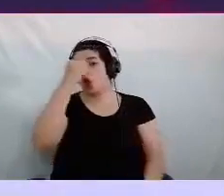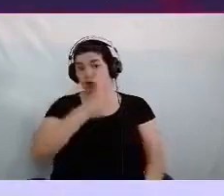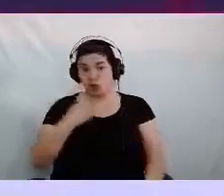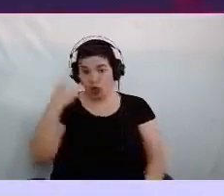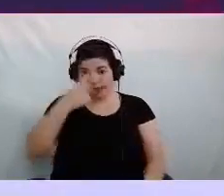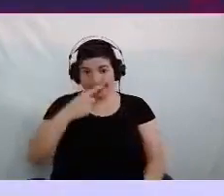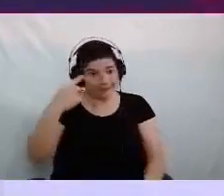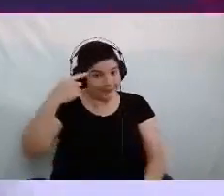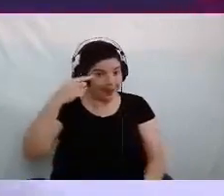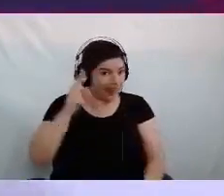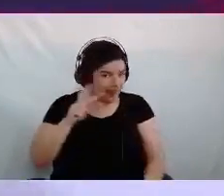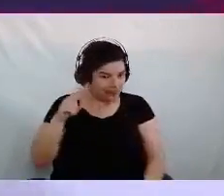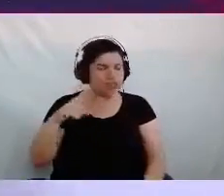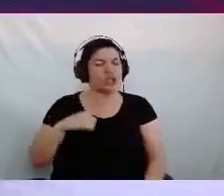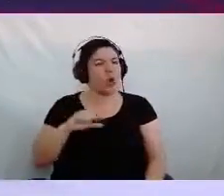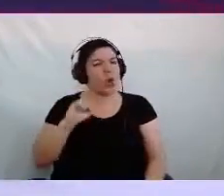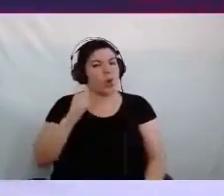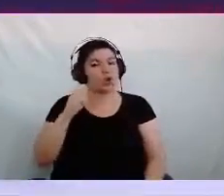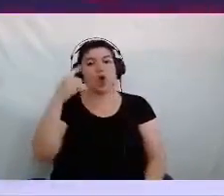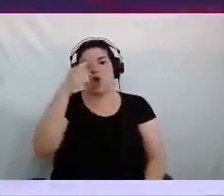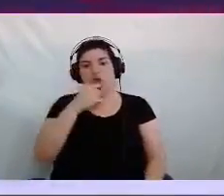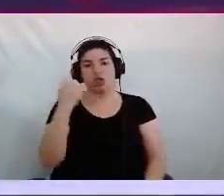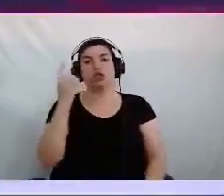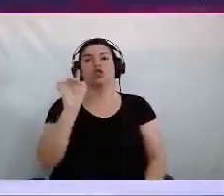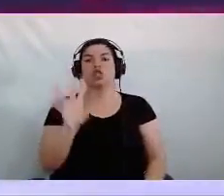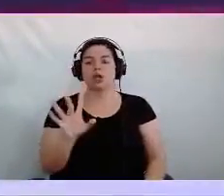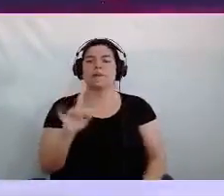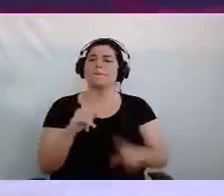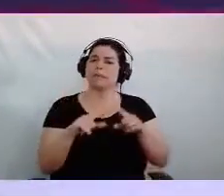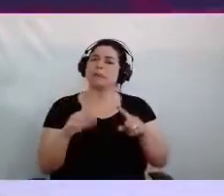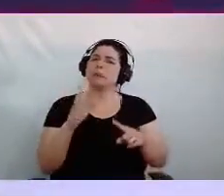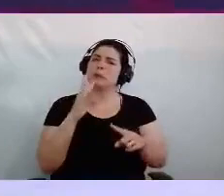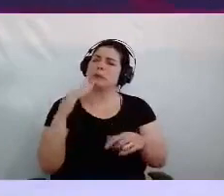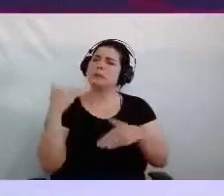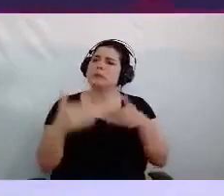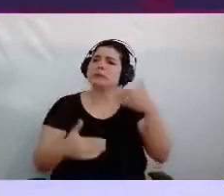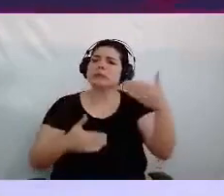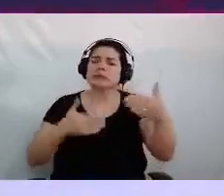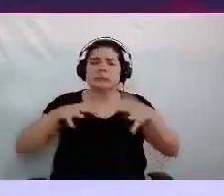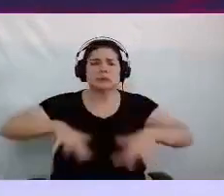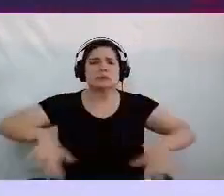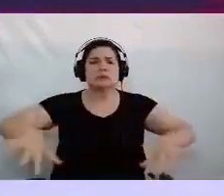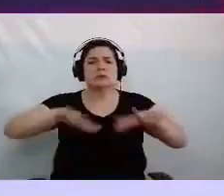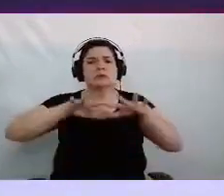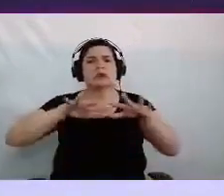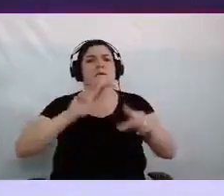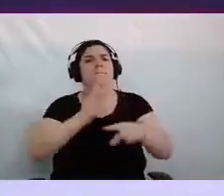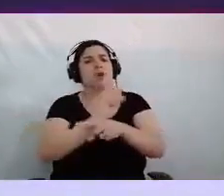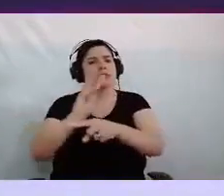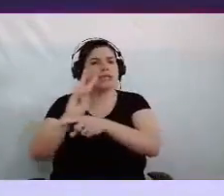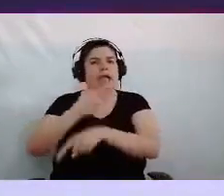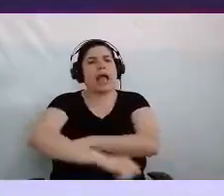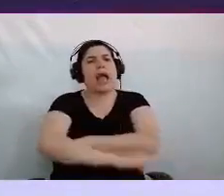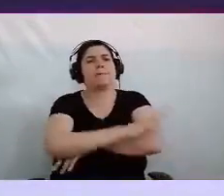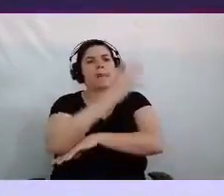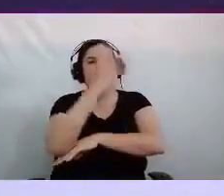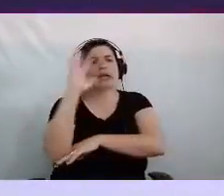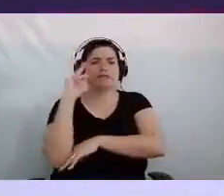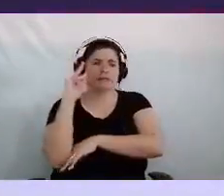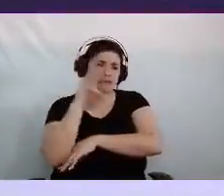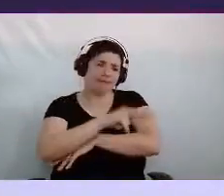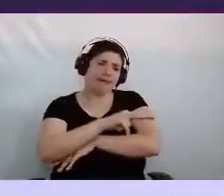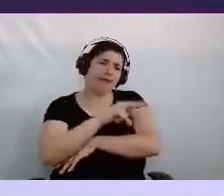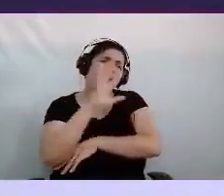apenas 8 horas. Mas, quando você vai conhecendo esse mundo de proteção ambiental, quando você olha para aquele bichinho